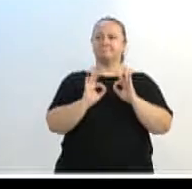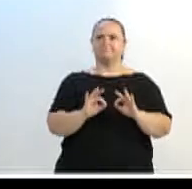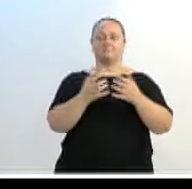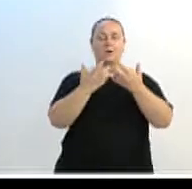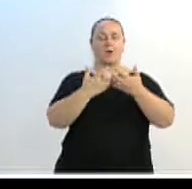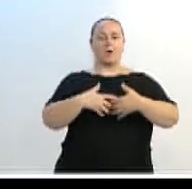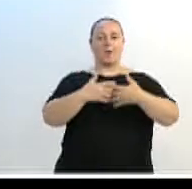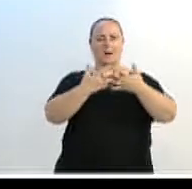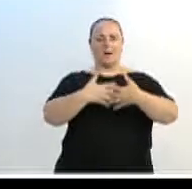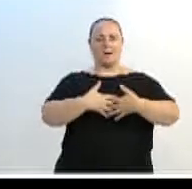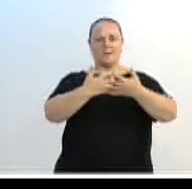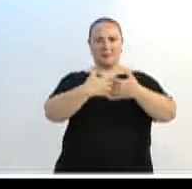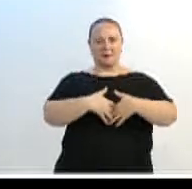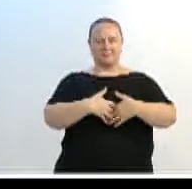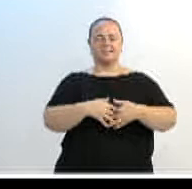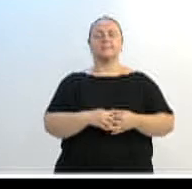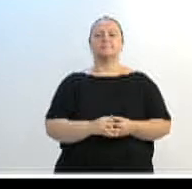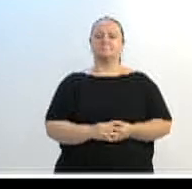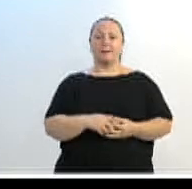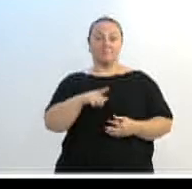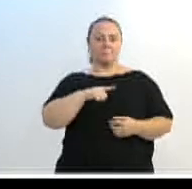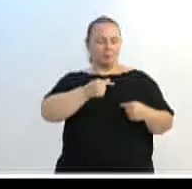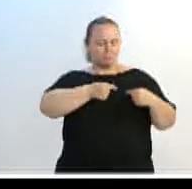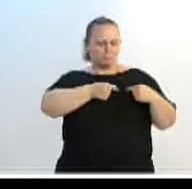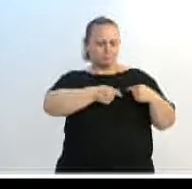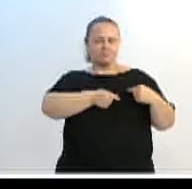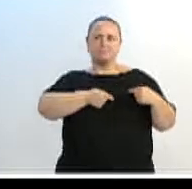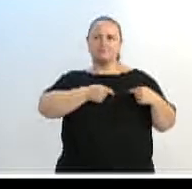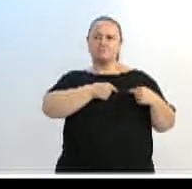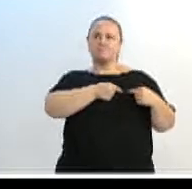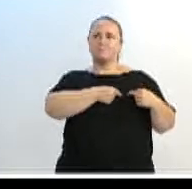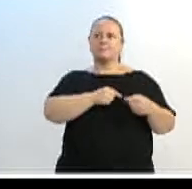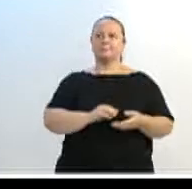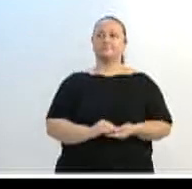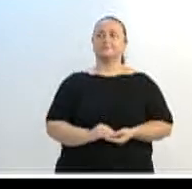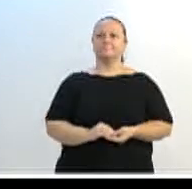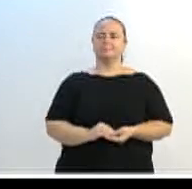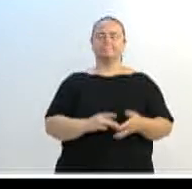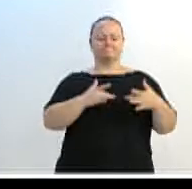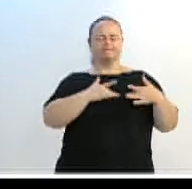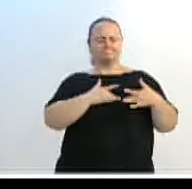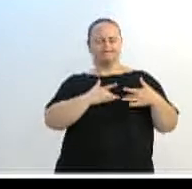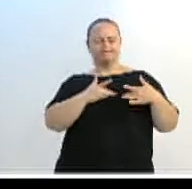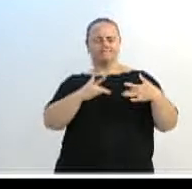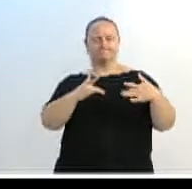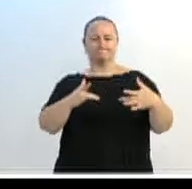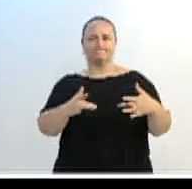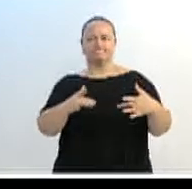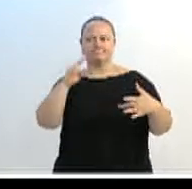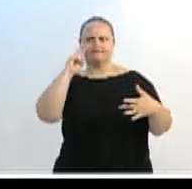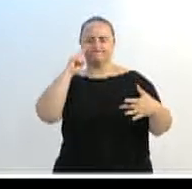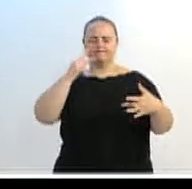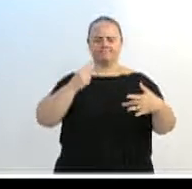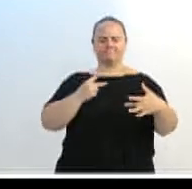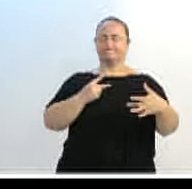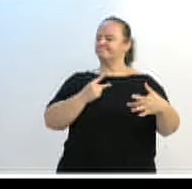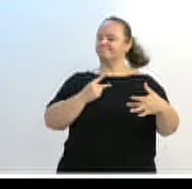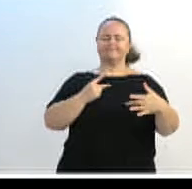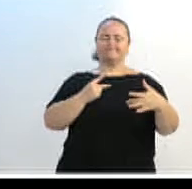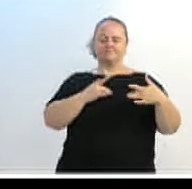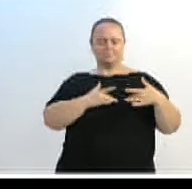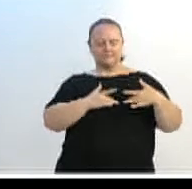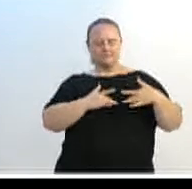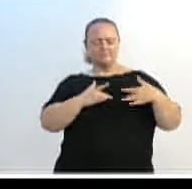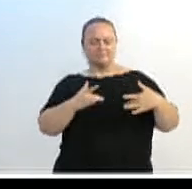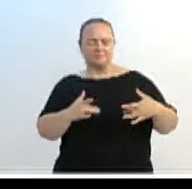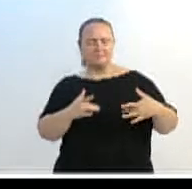aqui o tema do Rotary, né? Dar de si antes de pensar em si. Então, eu